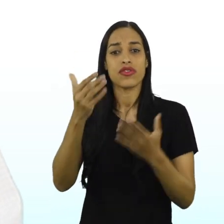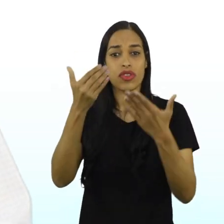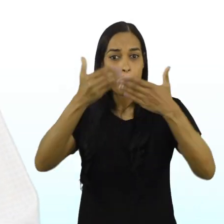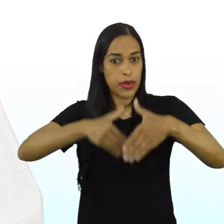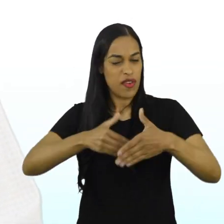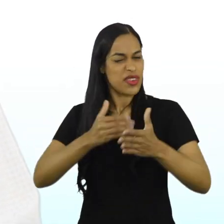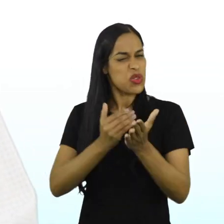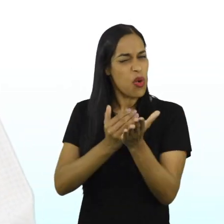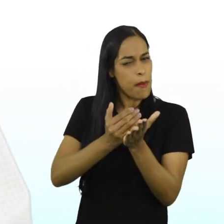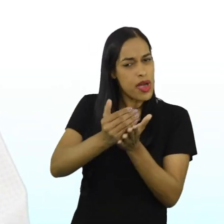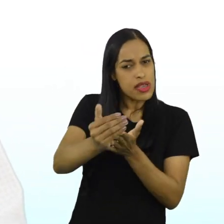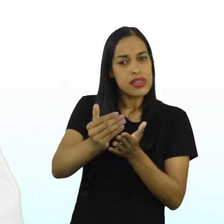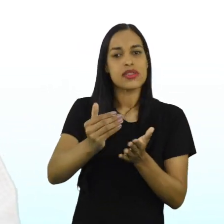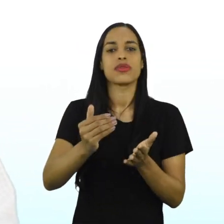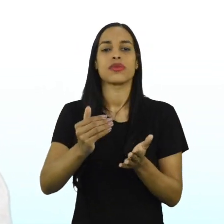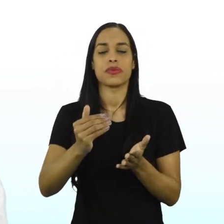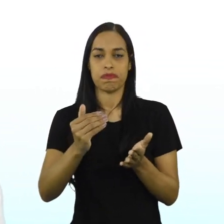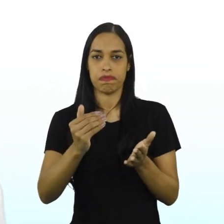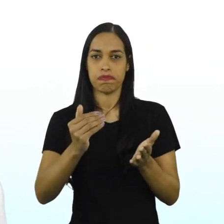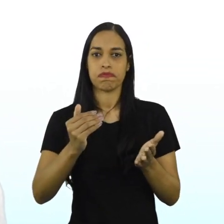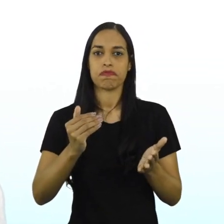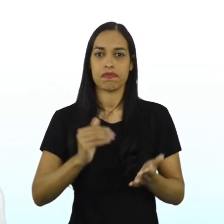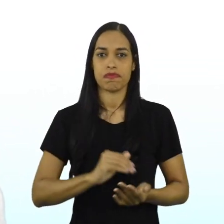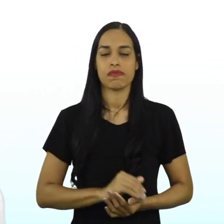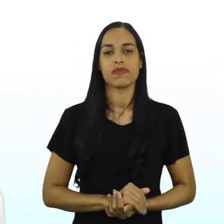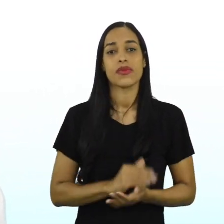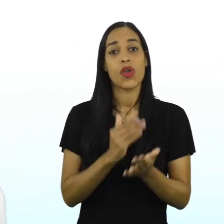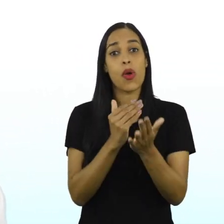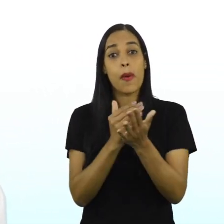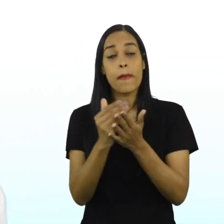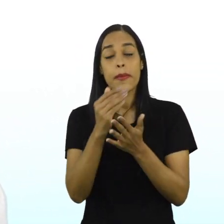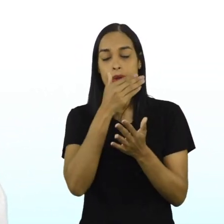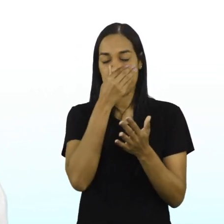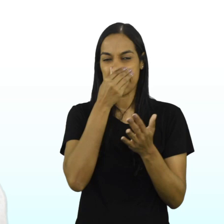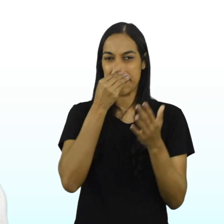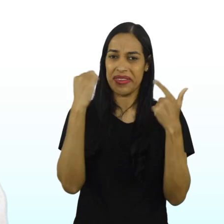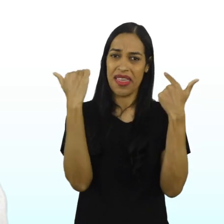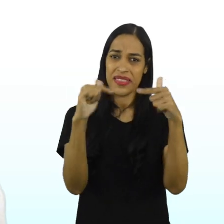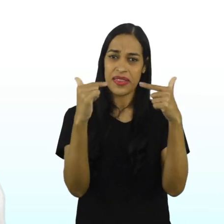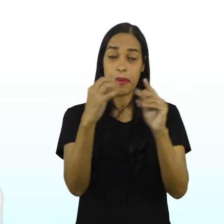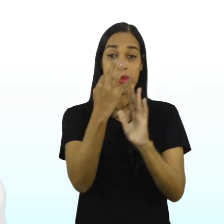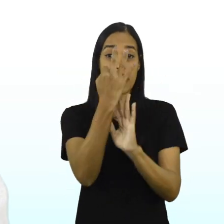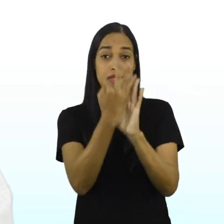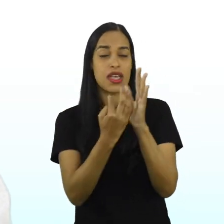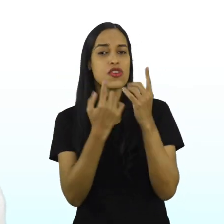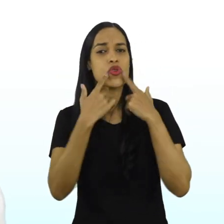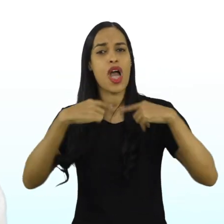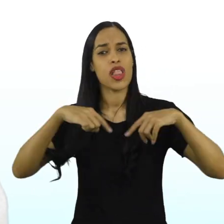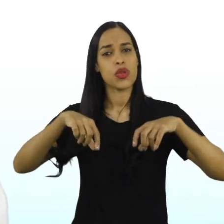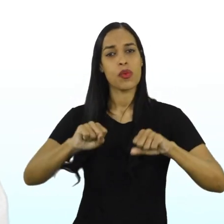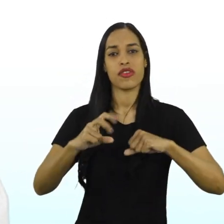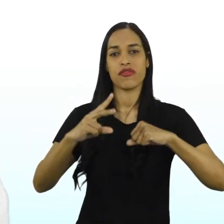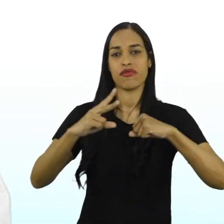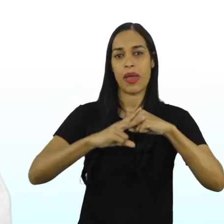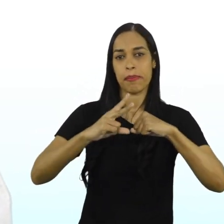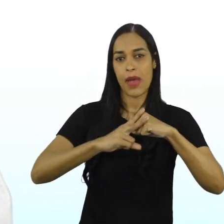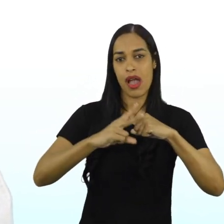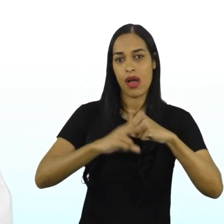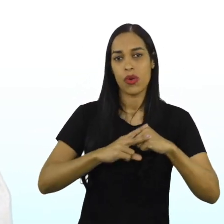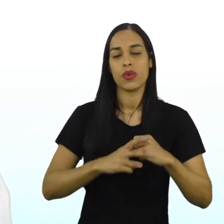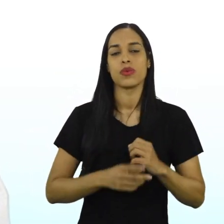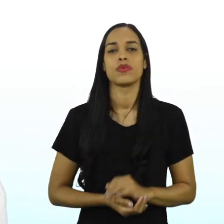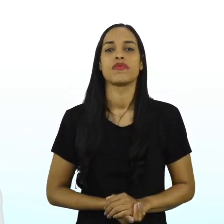começo. Há pouco, eles começaram a trabalhar textos na linguagem mais o quê? Uma linguagem verbal. Eles